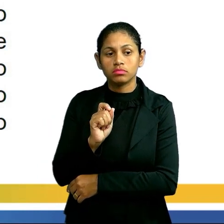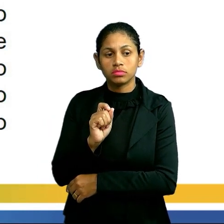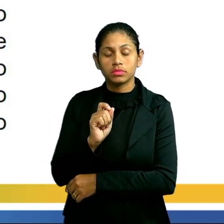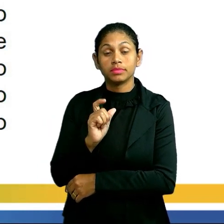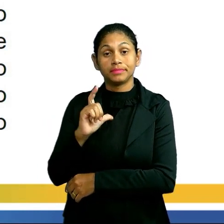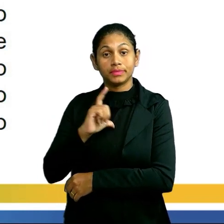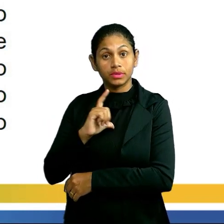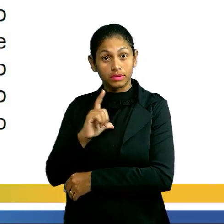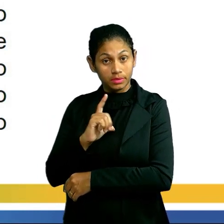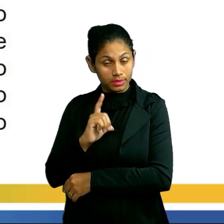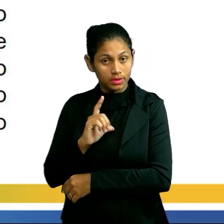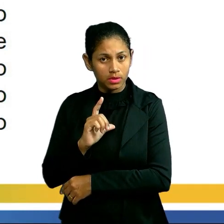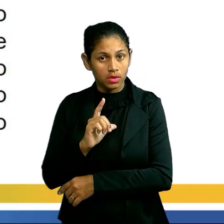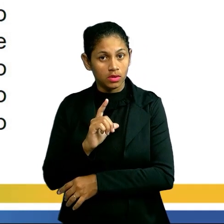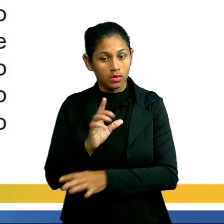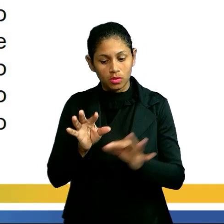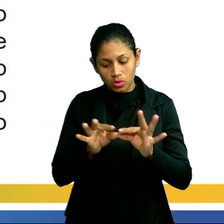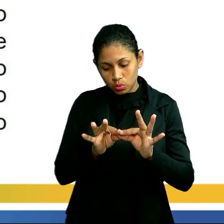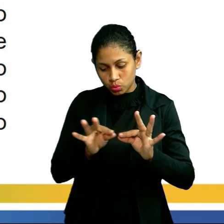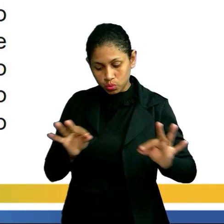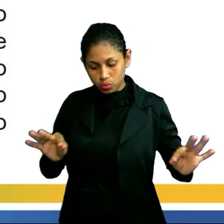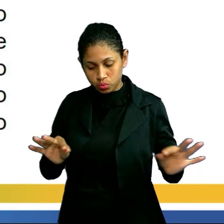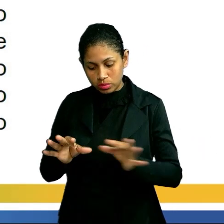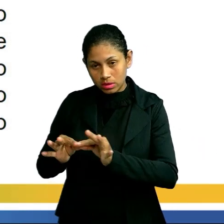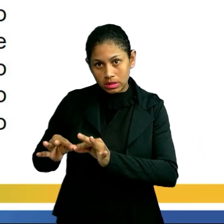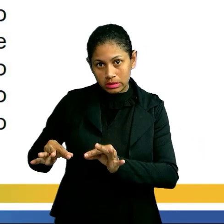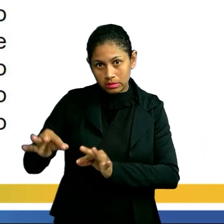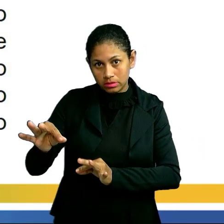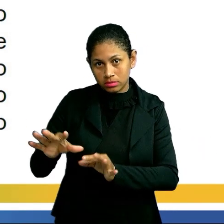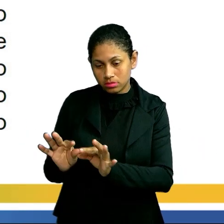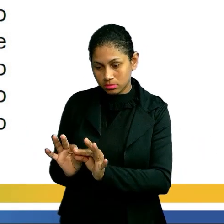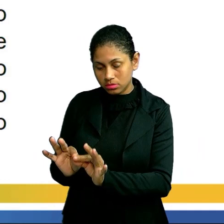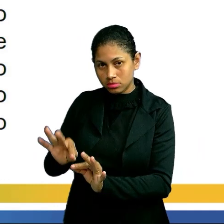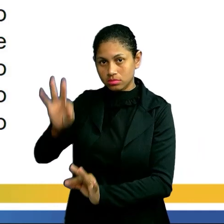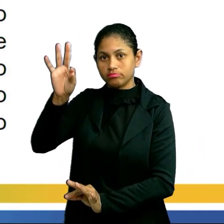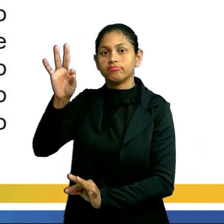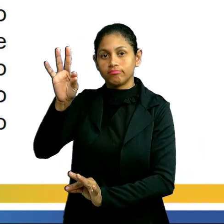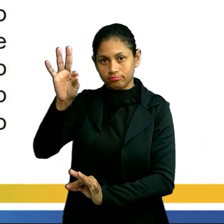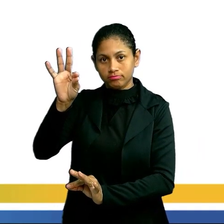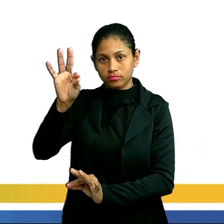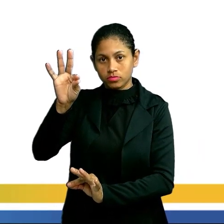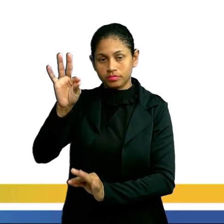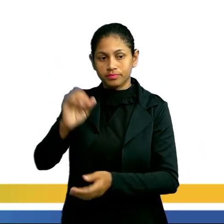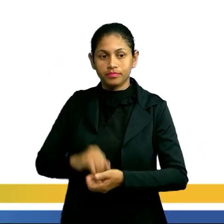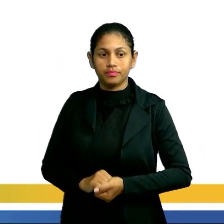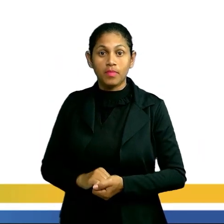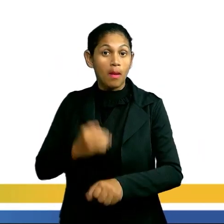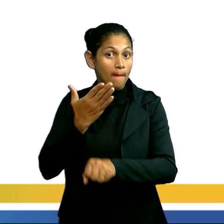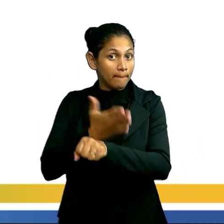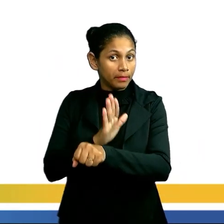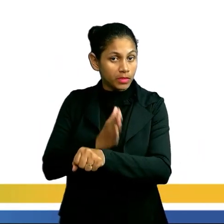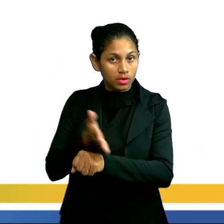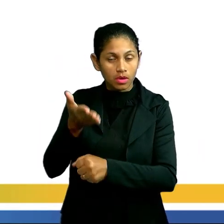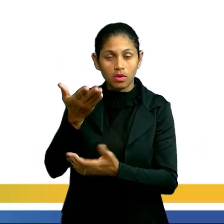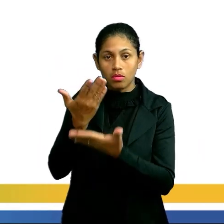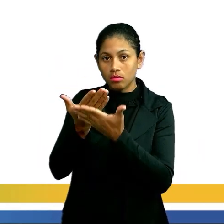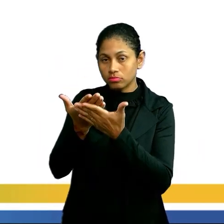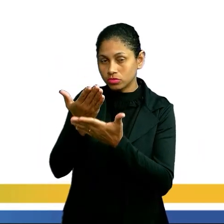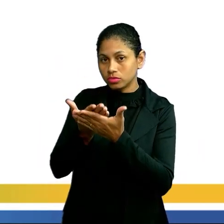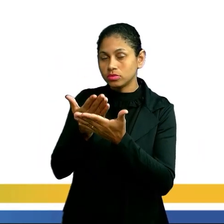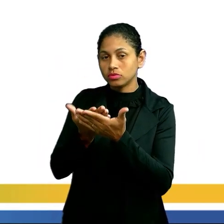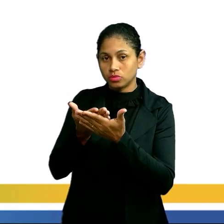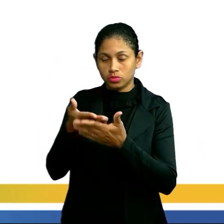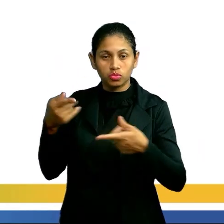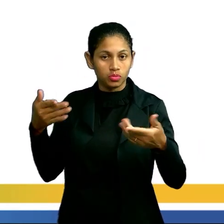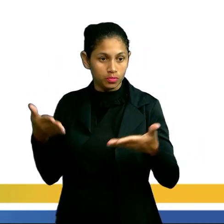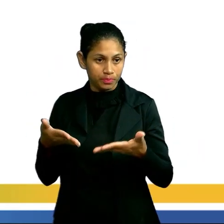vamos estabelecer aquilo que foi aprendido na aula, a qual acabamos de rever. Nas